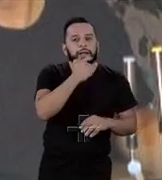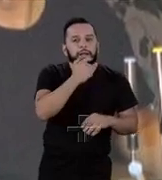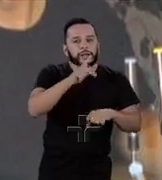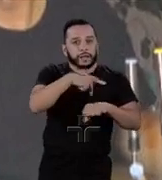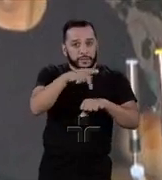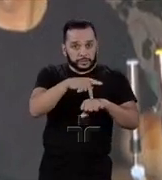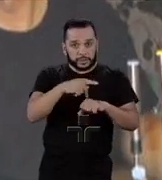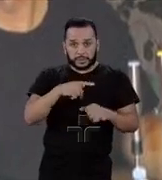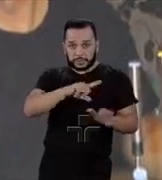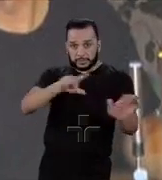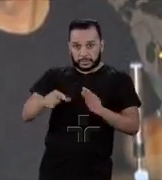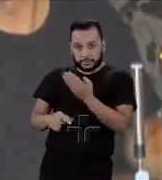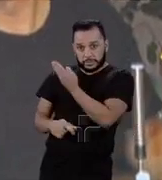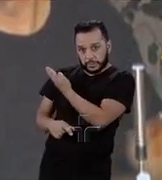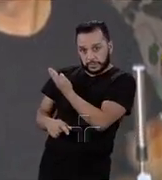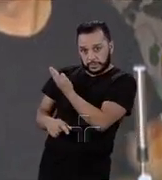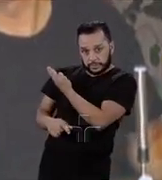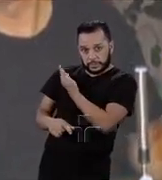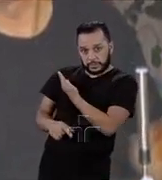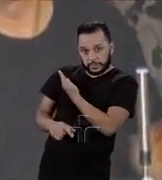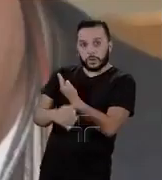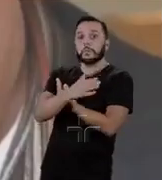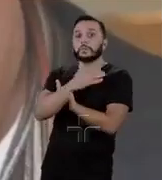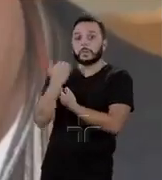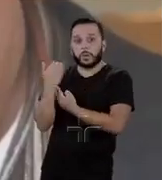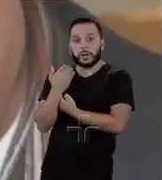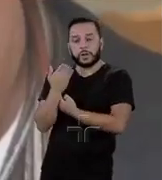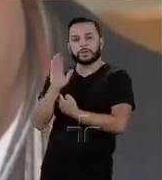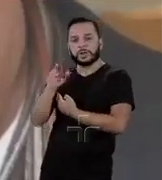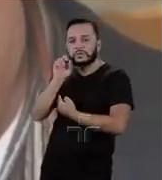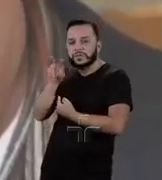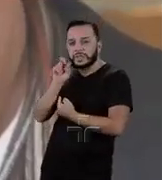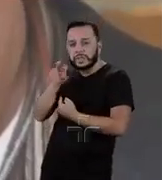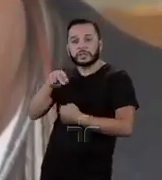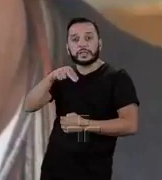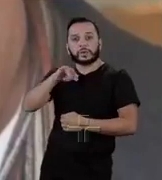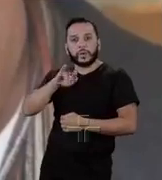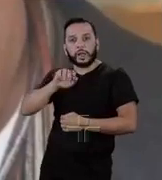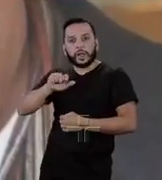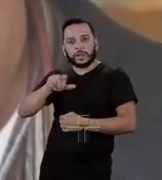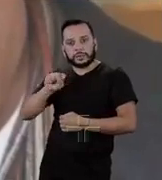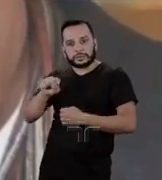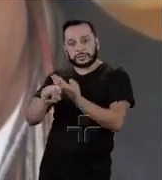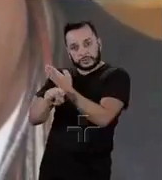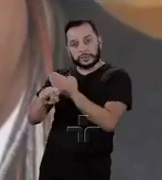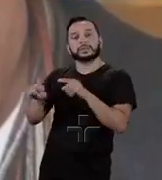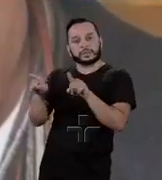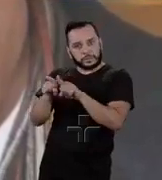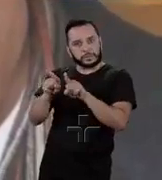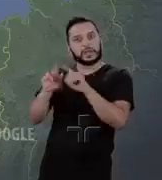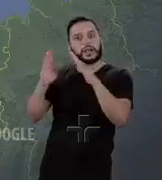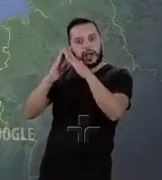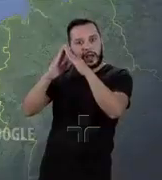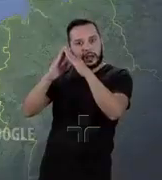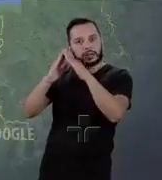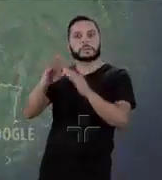ex-espião Skripal e a filha foram envenenados com gás nervoso e o magnata Nikolai Glushkov foi encontrado morto dentro de